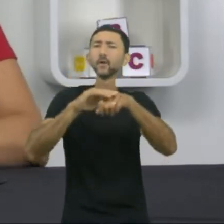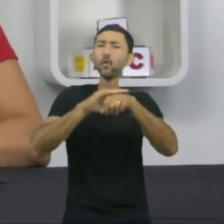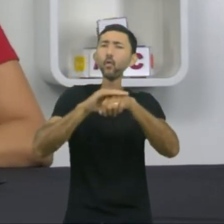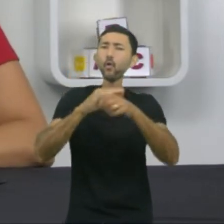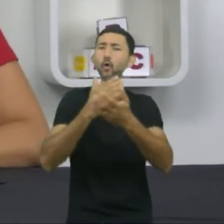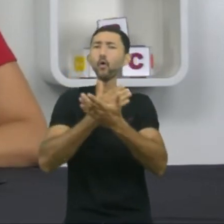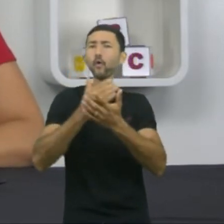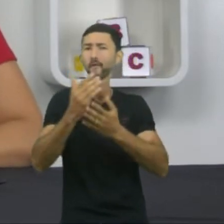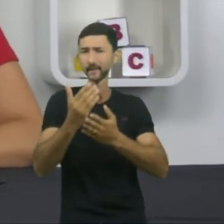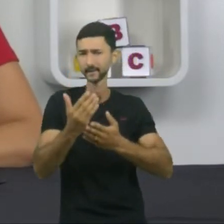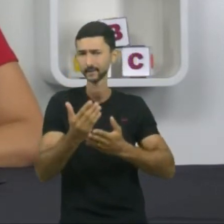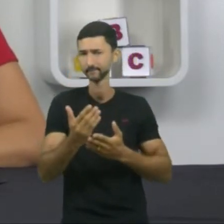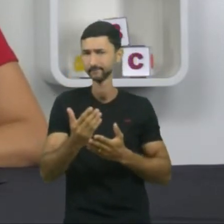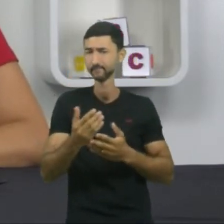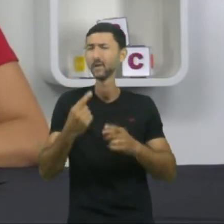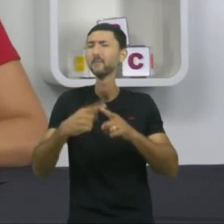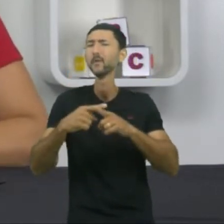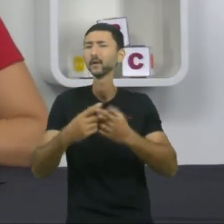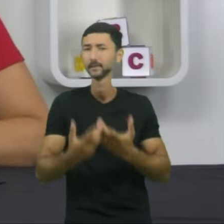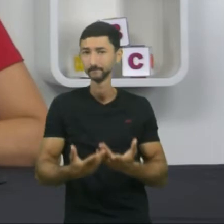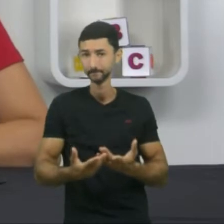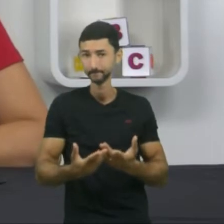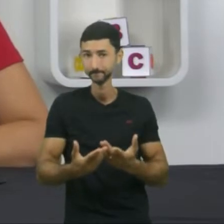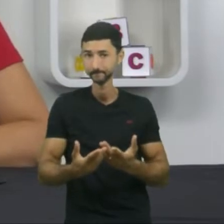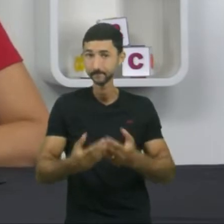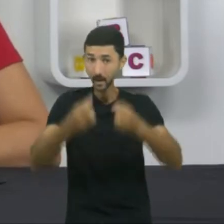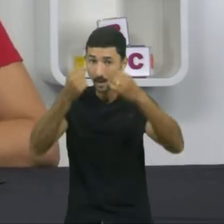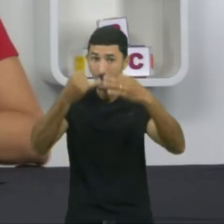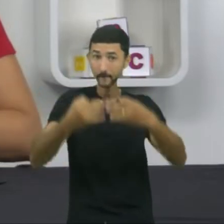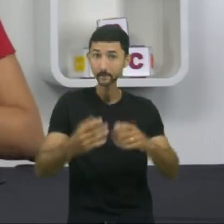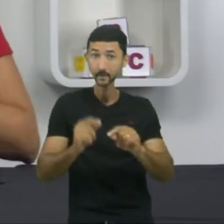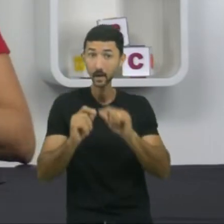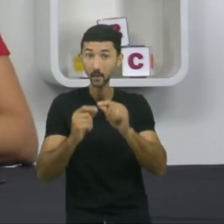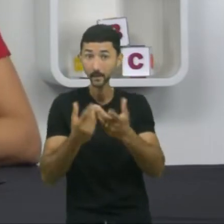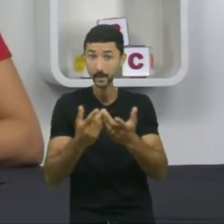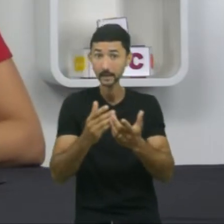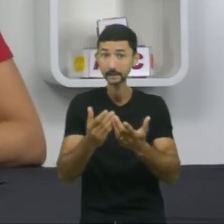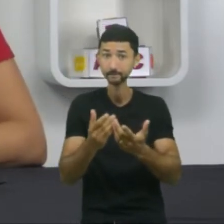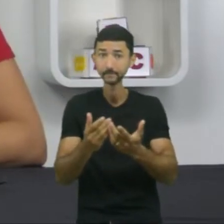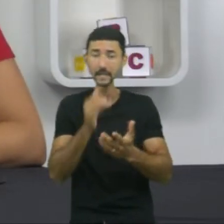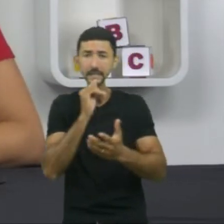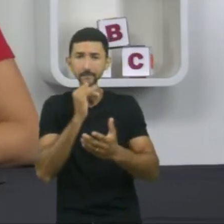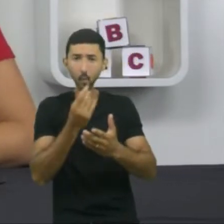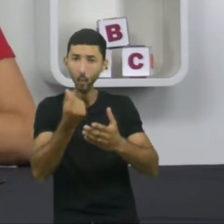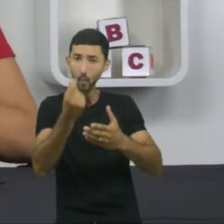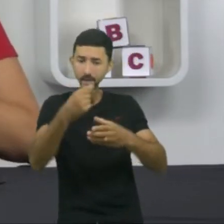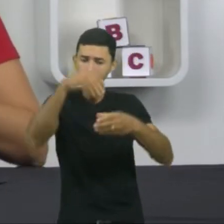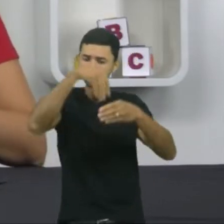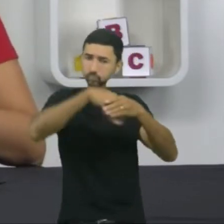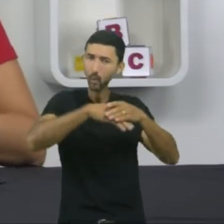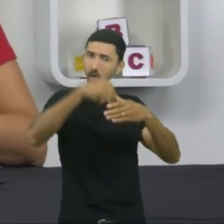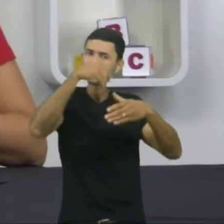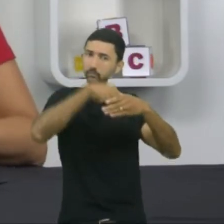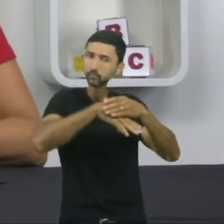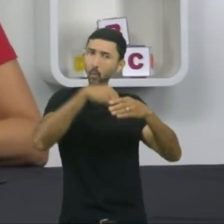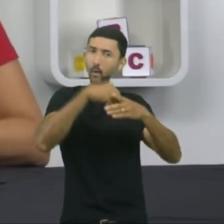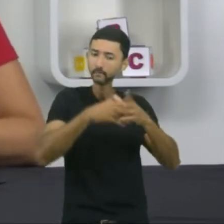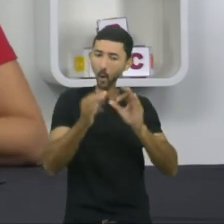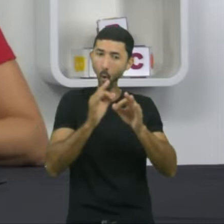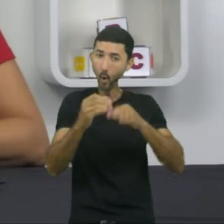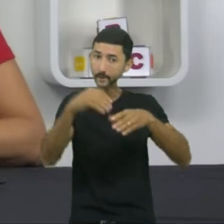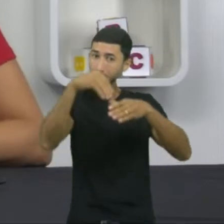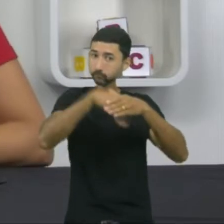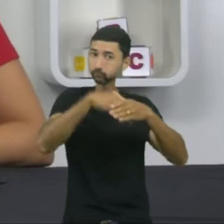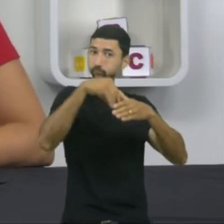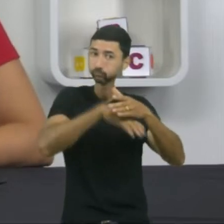para iniciar a nossa aula? É para dizer para vocês que o ato de economizar, o ato de se